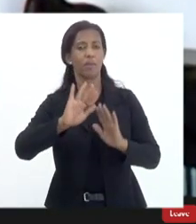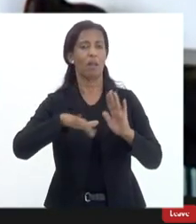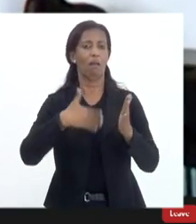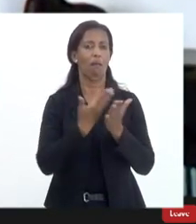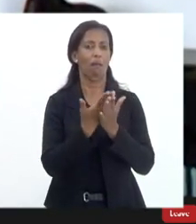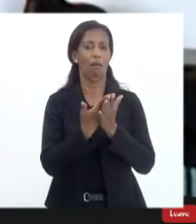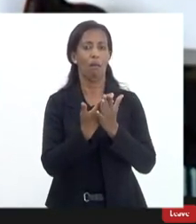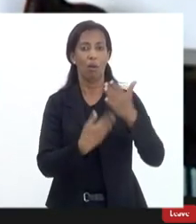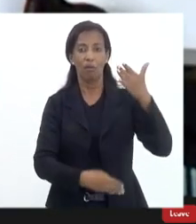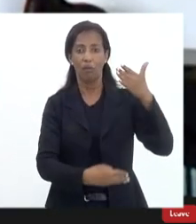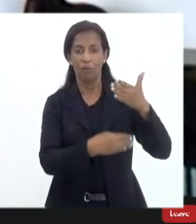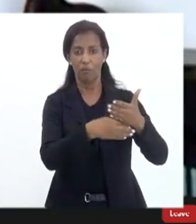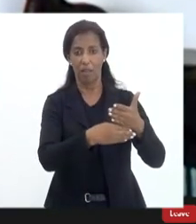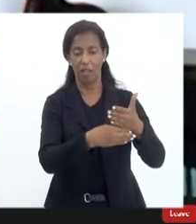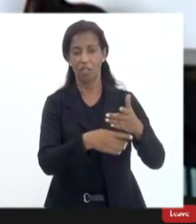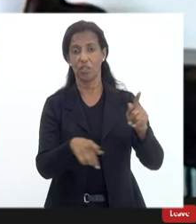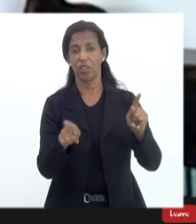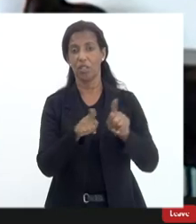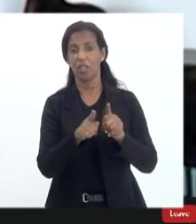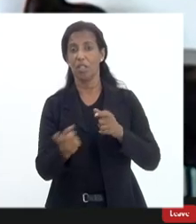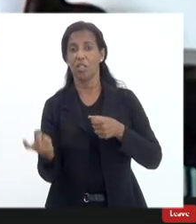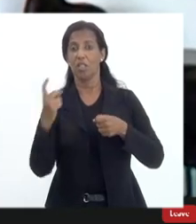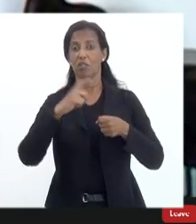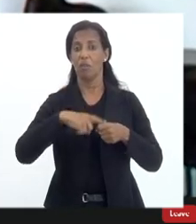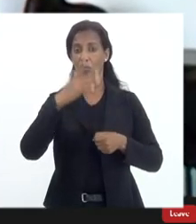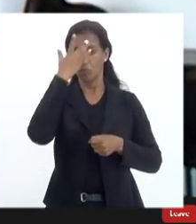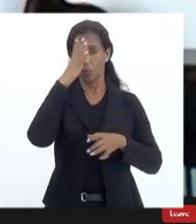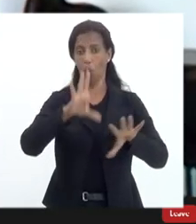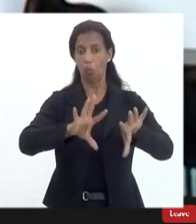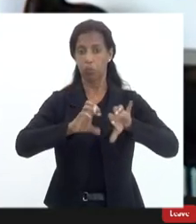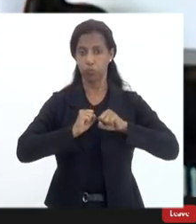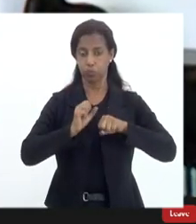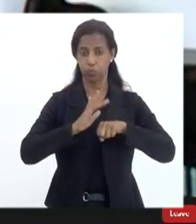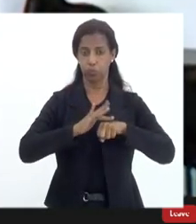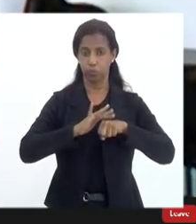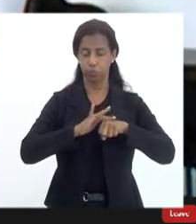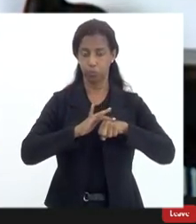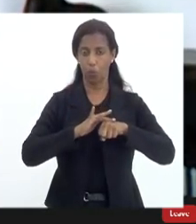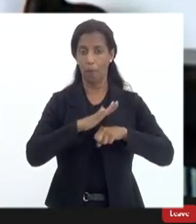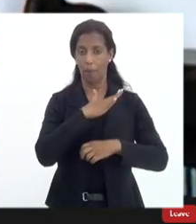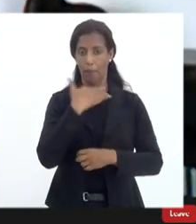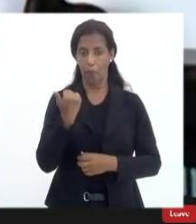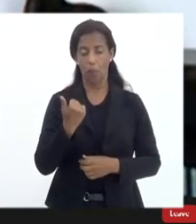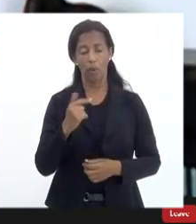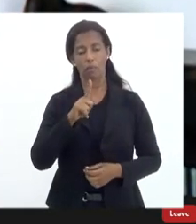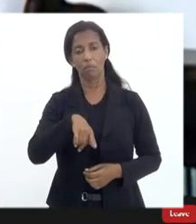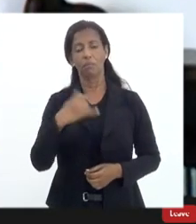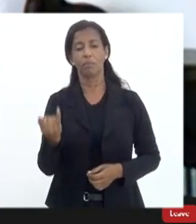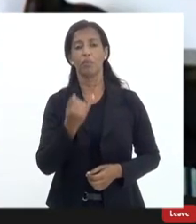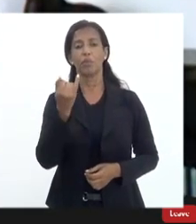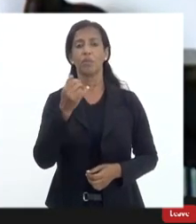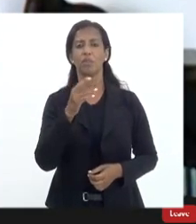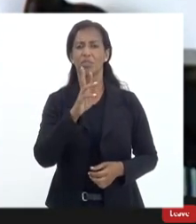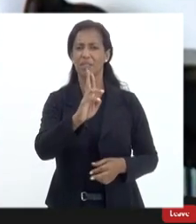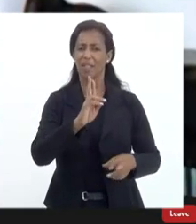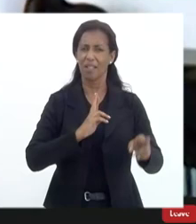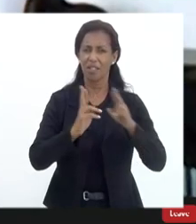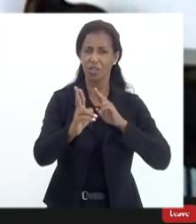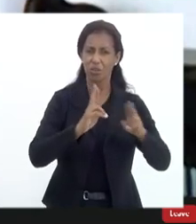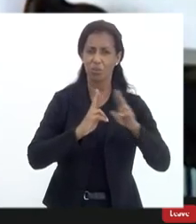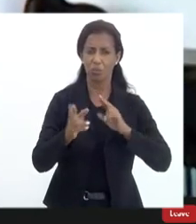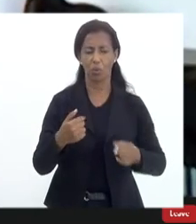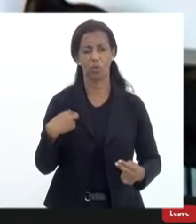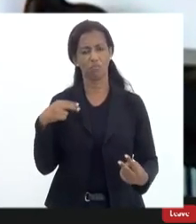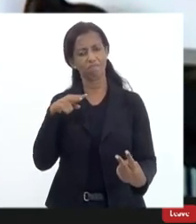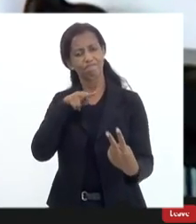enfrentem novos surtos, que mais profissionais adoeçam e morram. Então é muito importante que essas respostas sejam dadas, que se